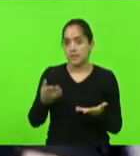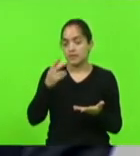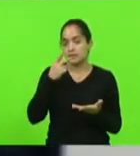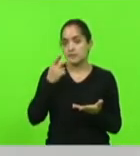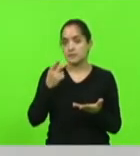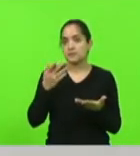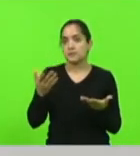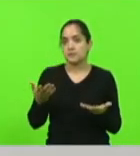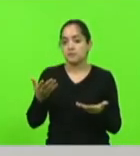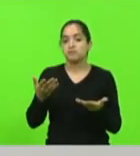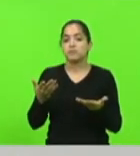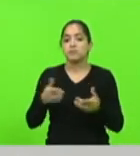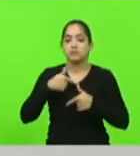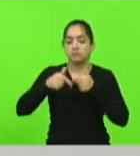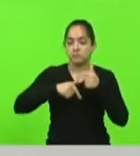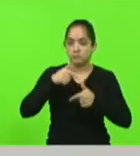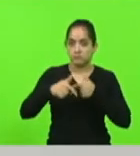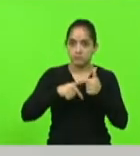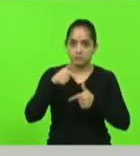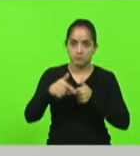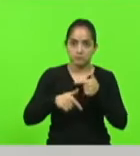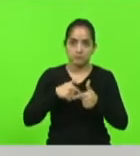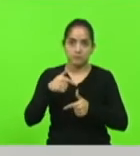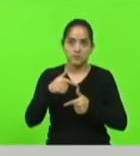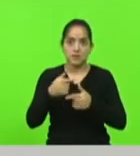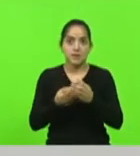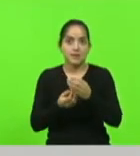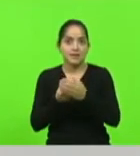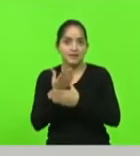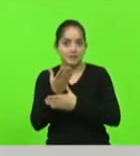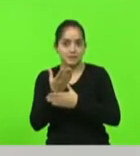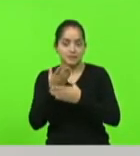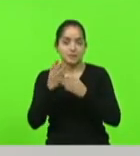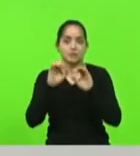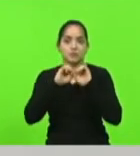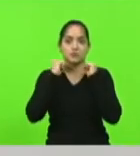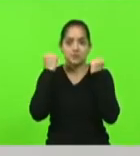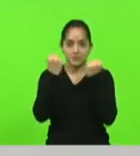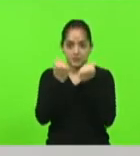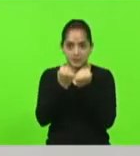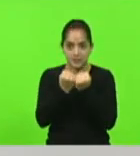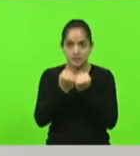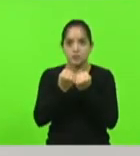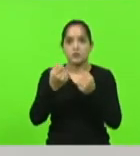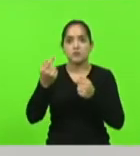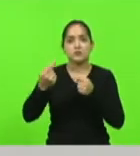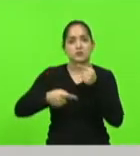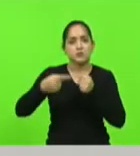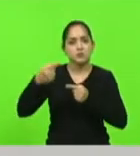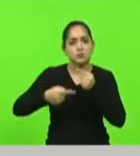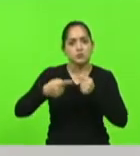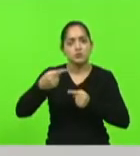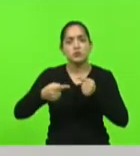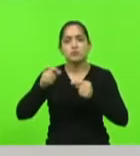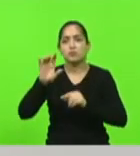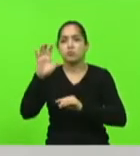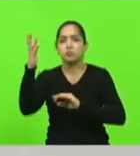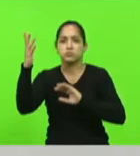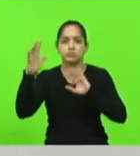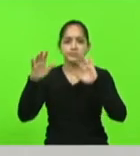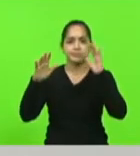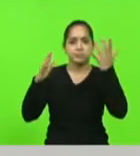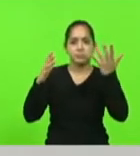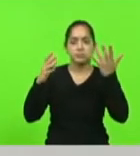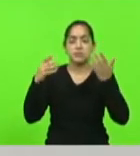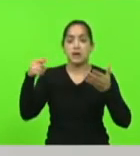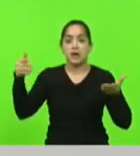estamos trabalhando com a criação de um seminário para discutir as mudanças climáticas agora no